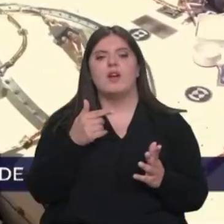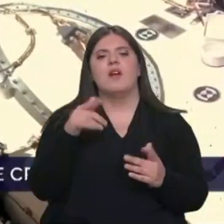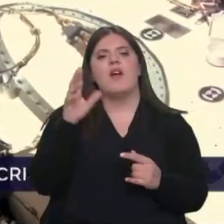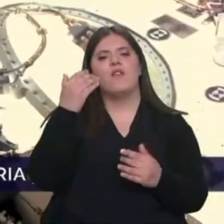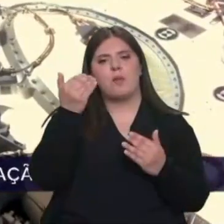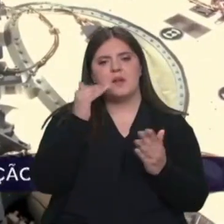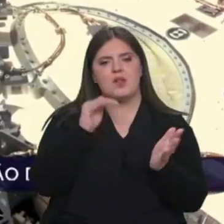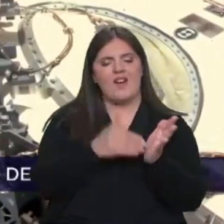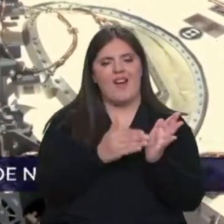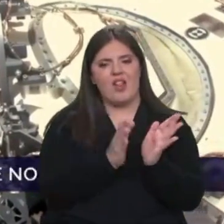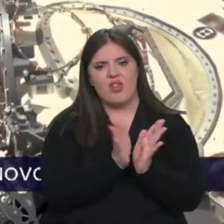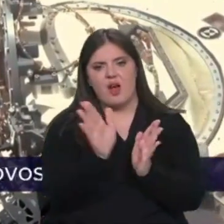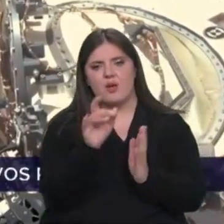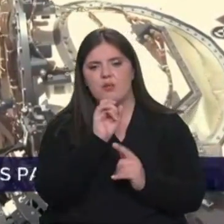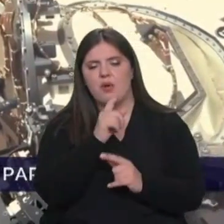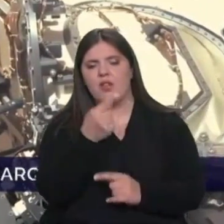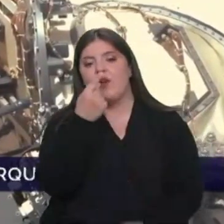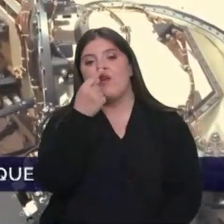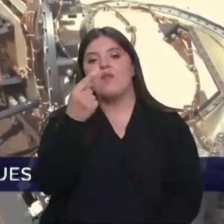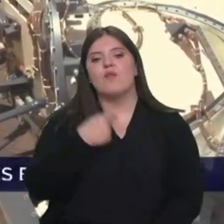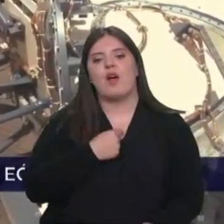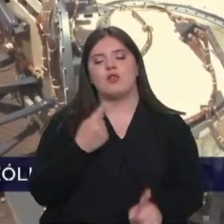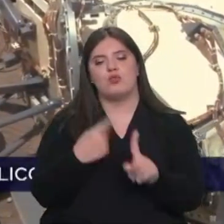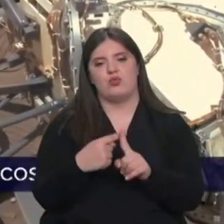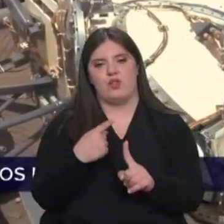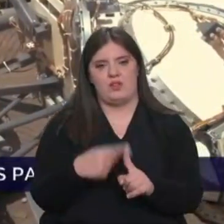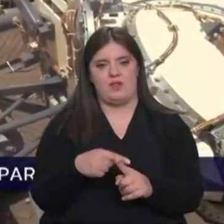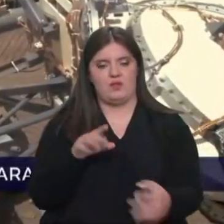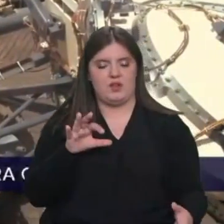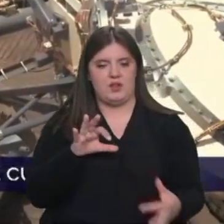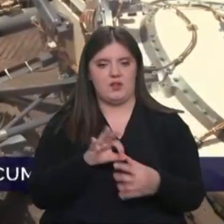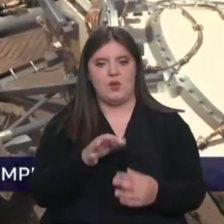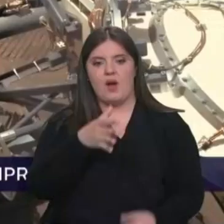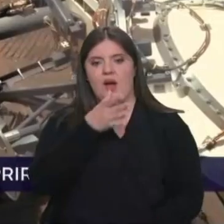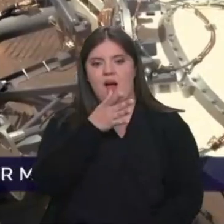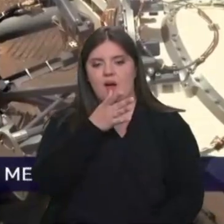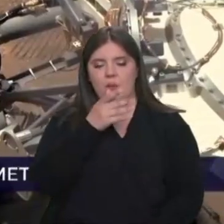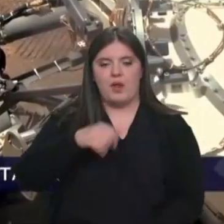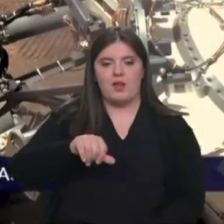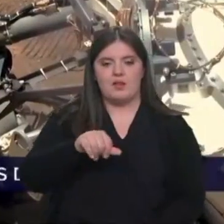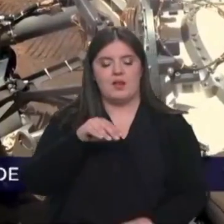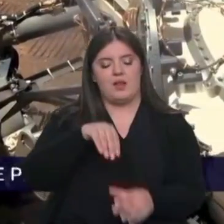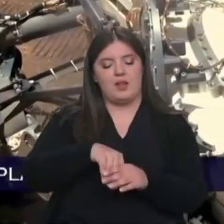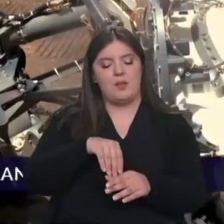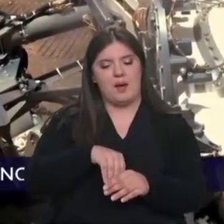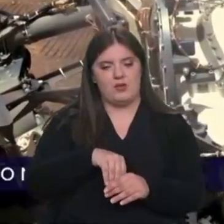radar pode dar falsos positivos em relação à água líquida por baixo da